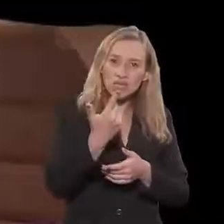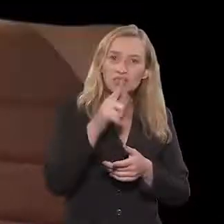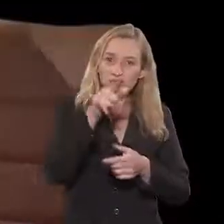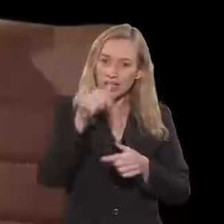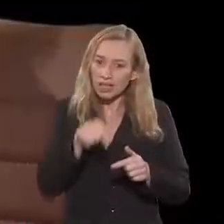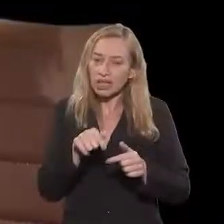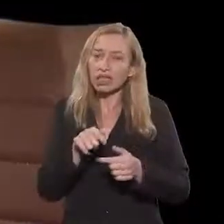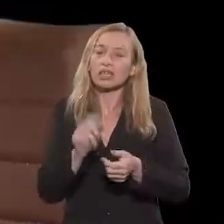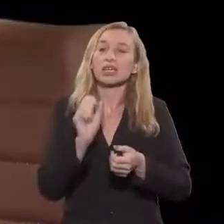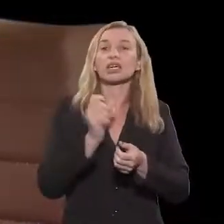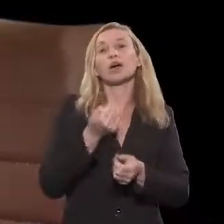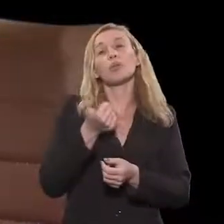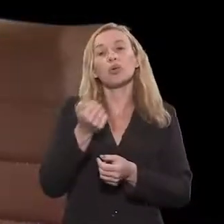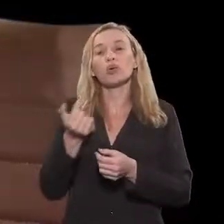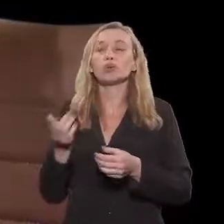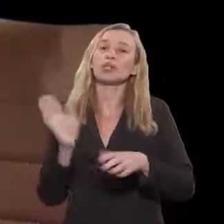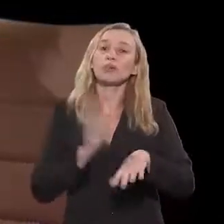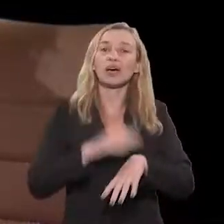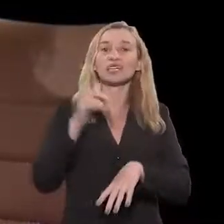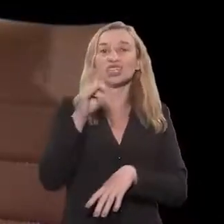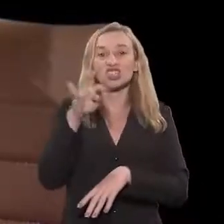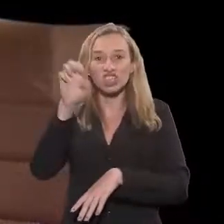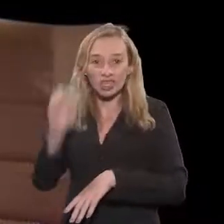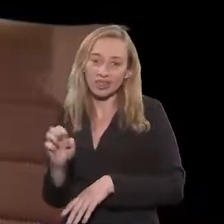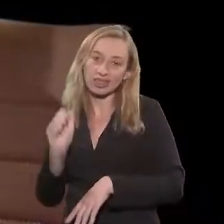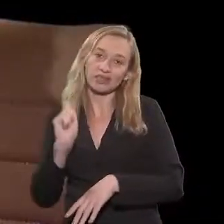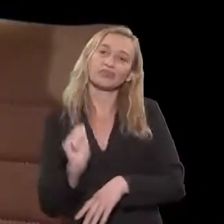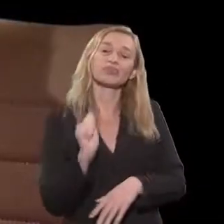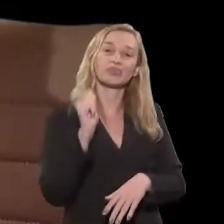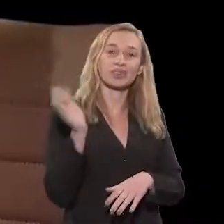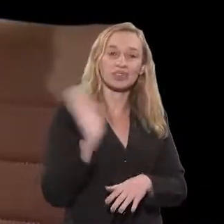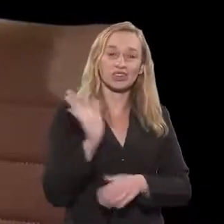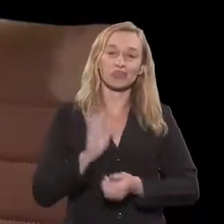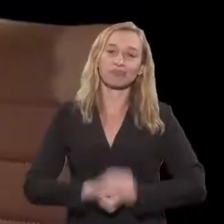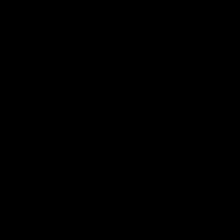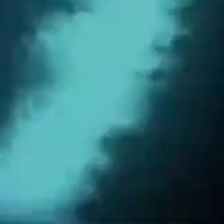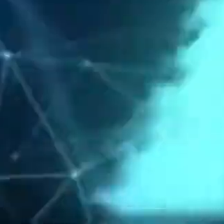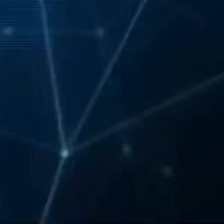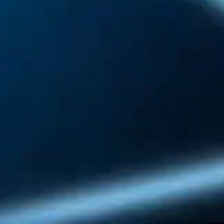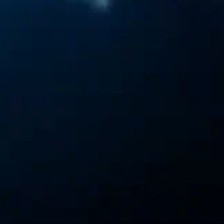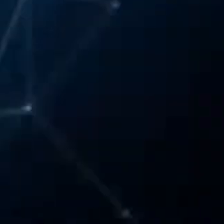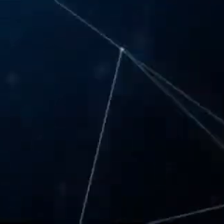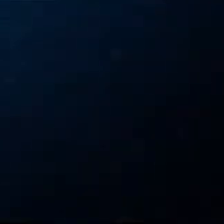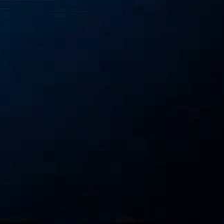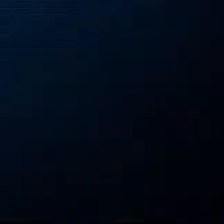E você, fica aí, que daqui a pouco tem mais Angélica Ferrarez. Até já.